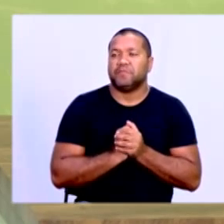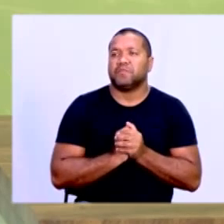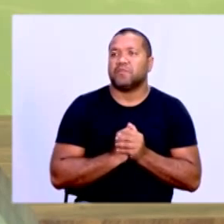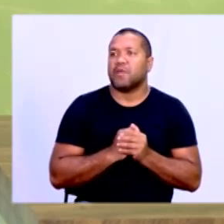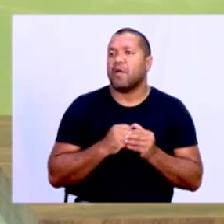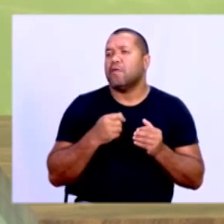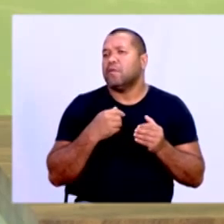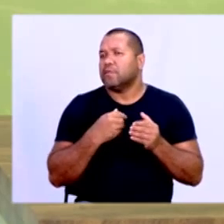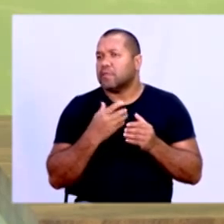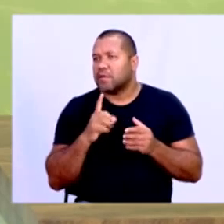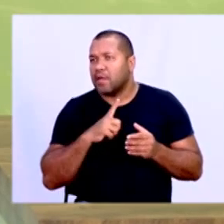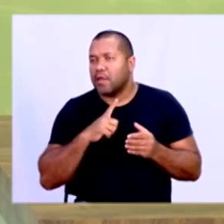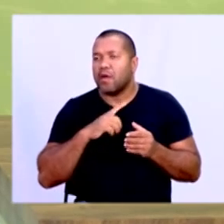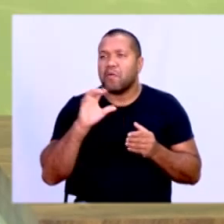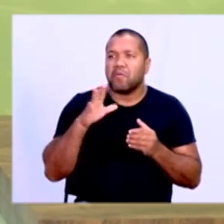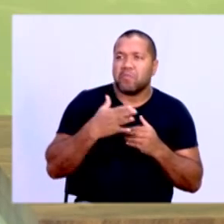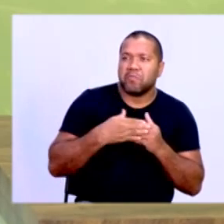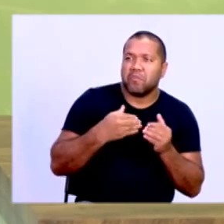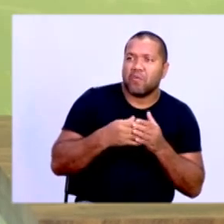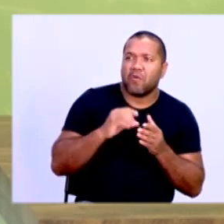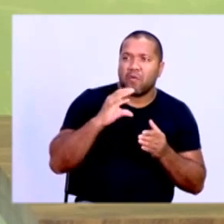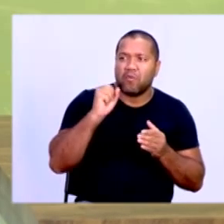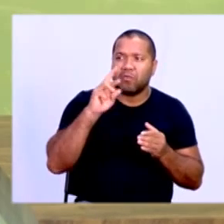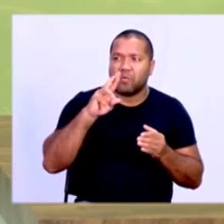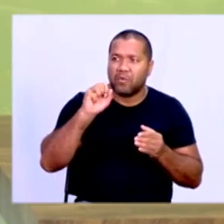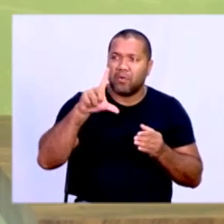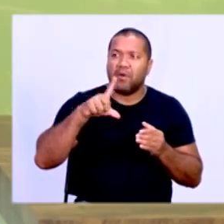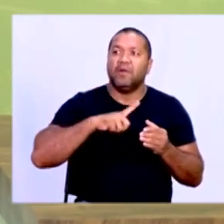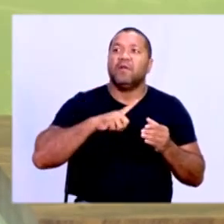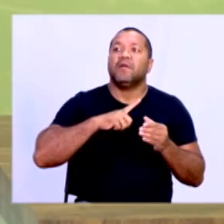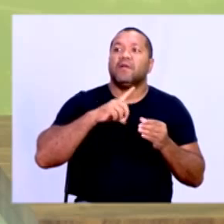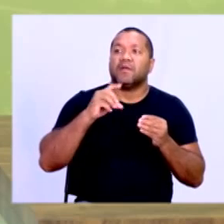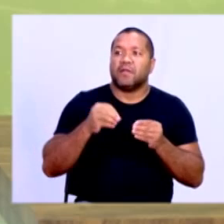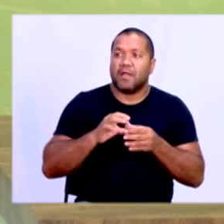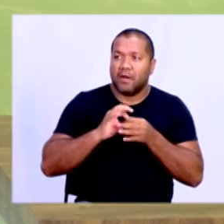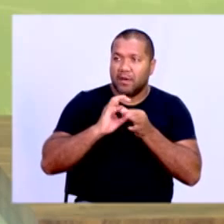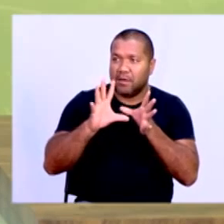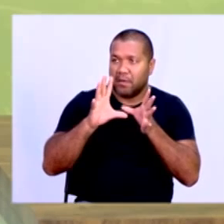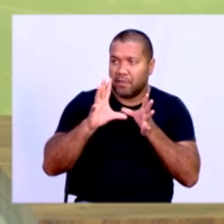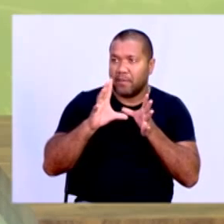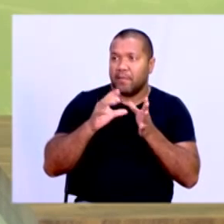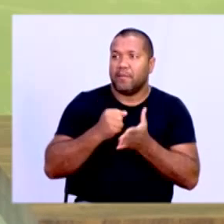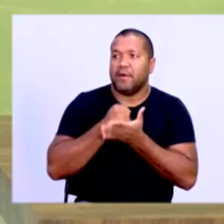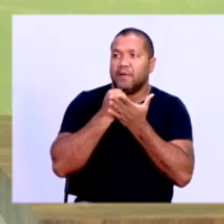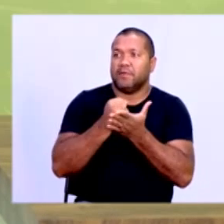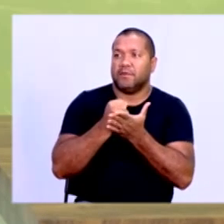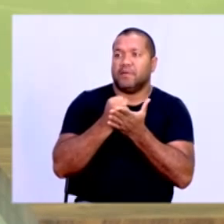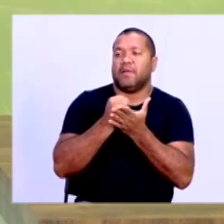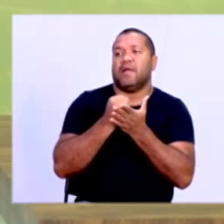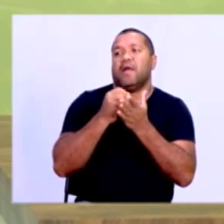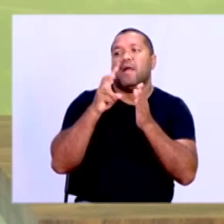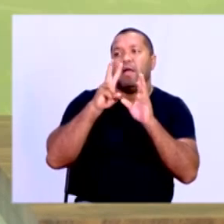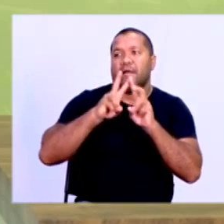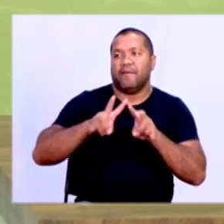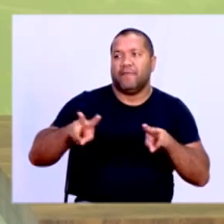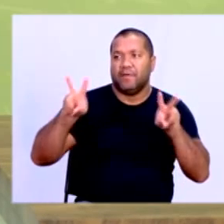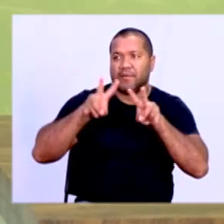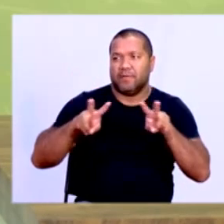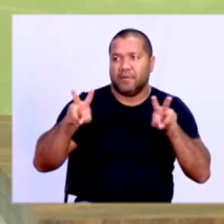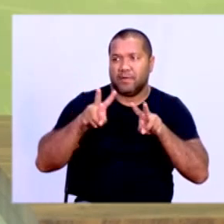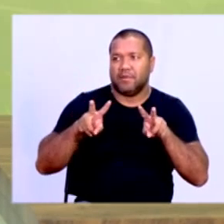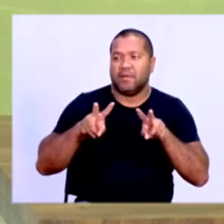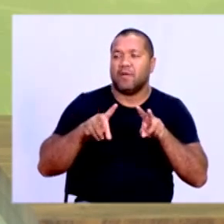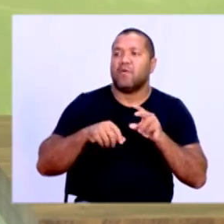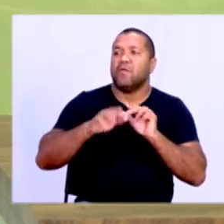URL, algum controller que está disponível para essa visão, para fornecer os dados. Então, como o texto do slide já